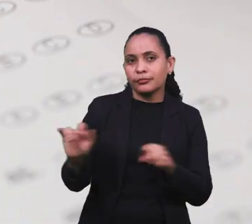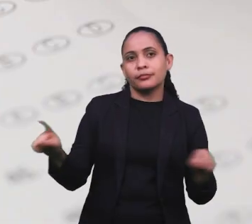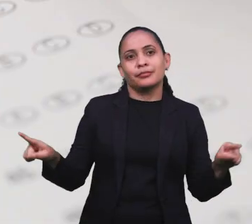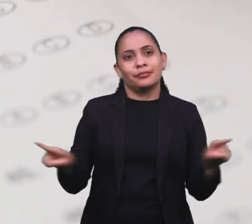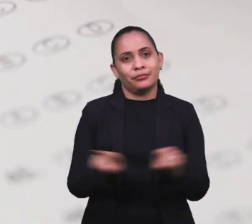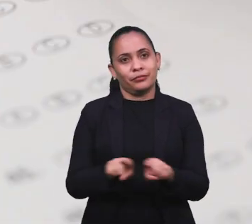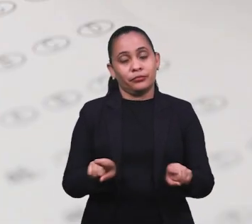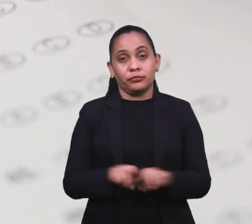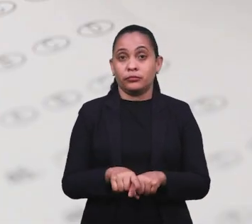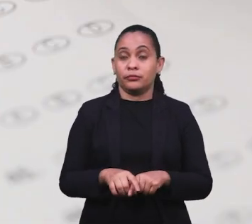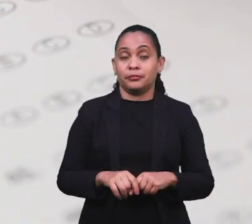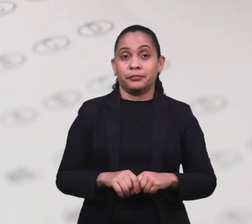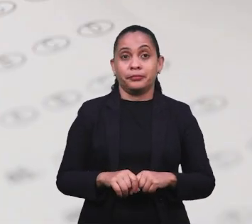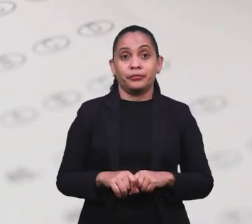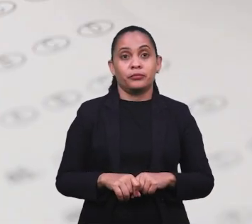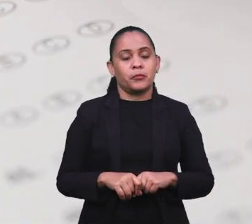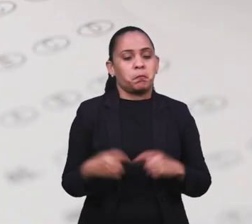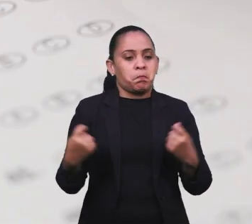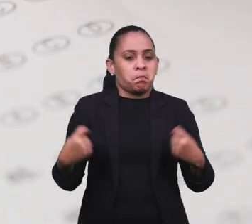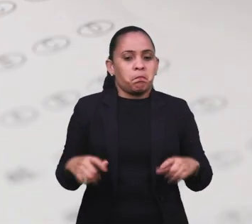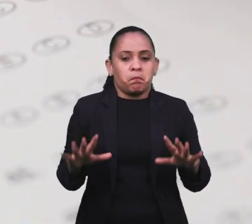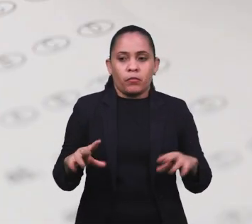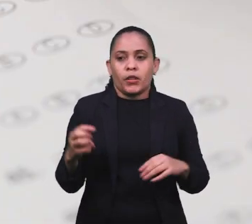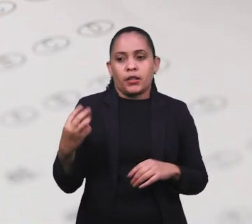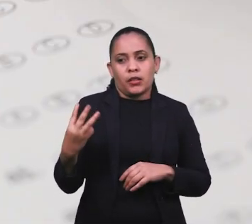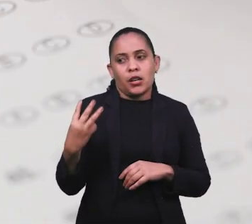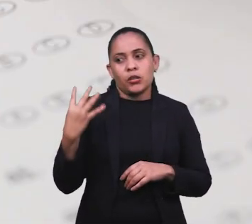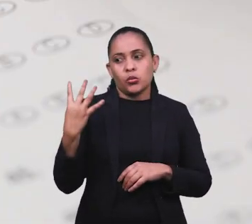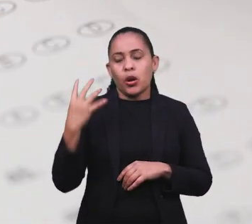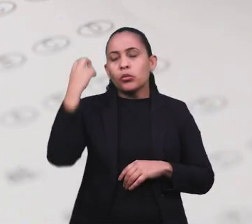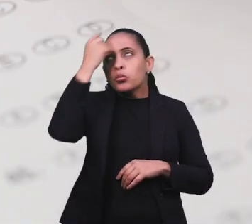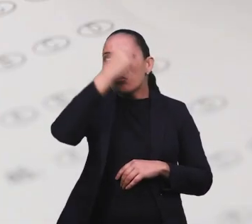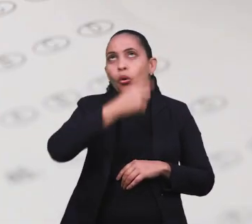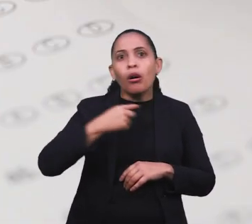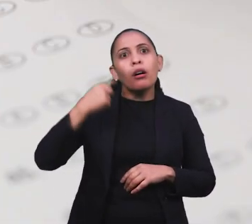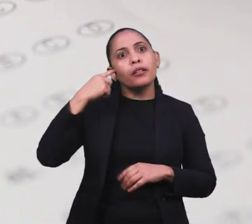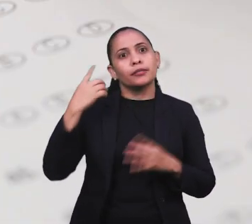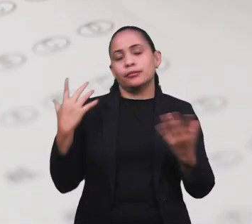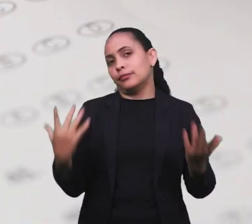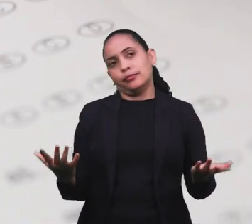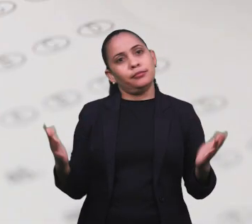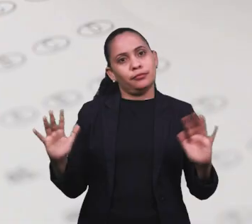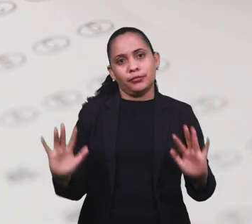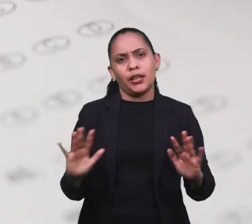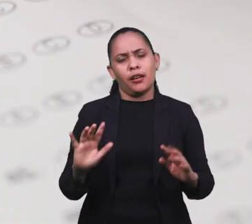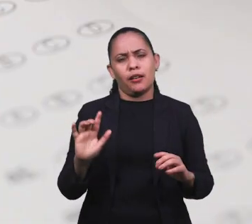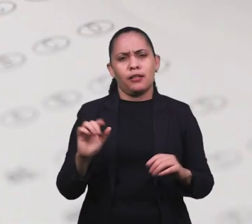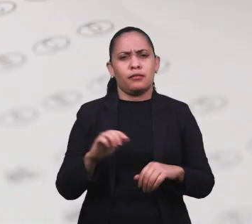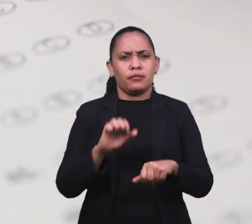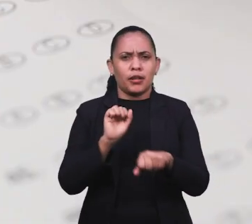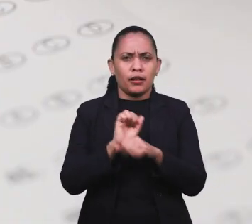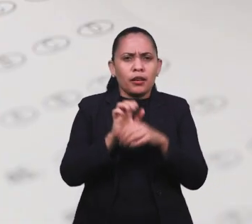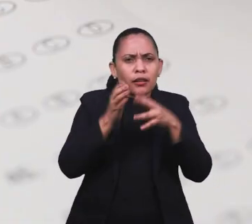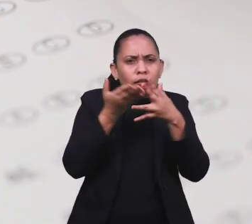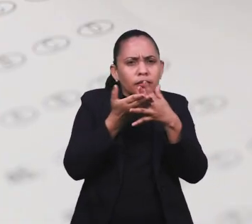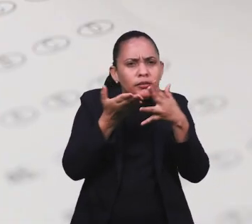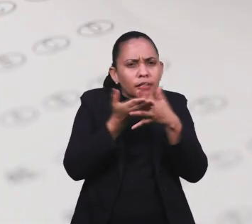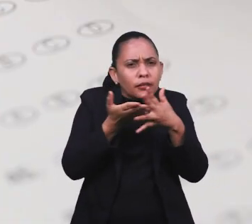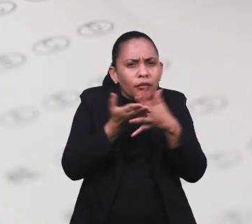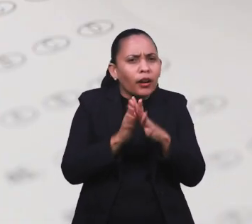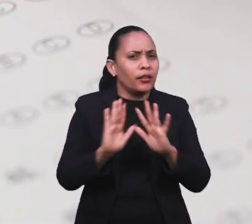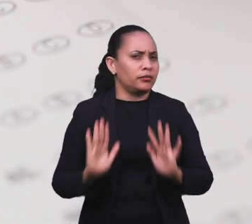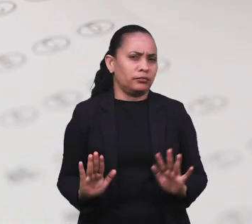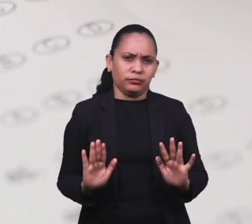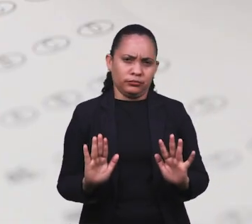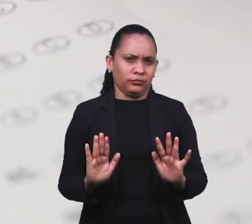estratégia. Então, você não vai necessariamente estudar 3, 4 horas seguidas, tá? Faça pequenos intervalos,